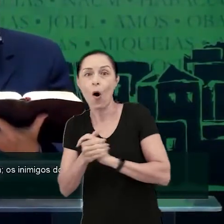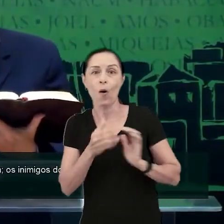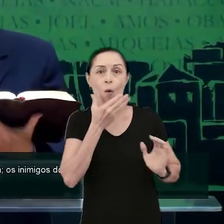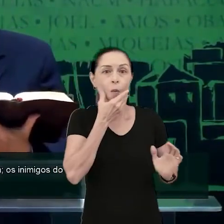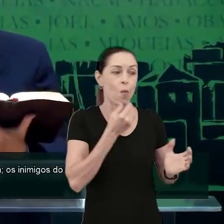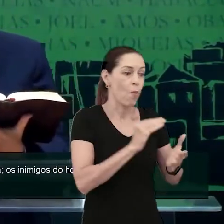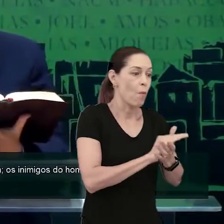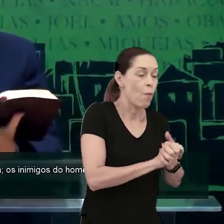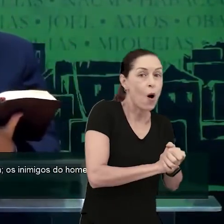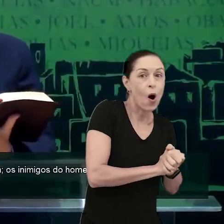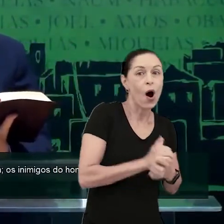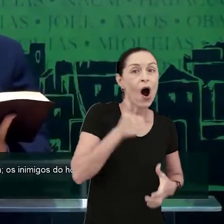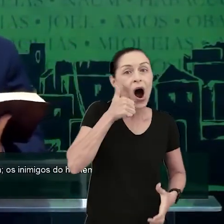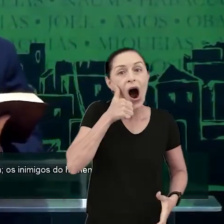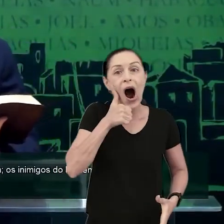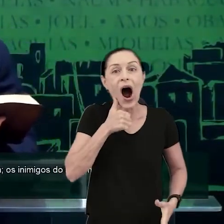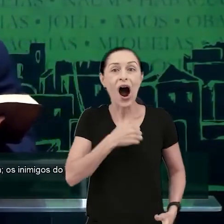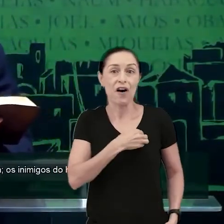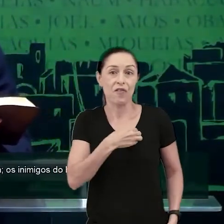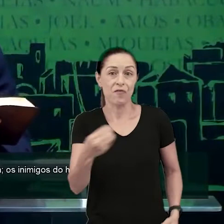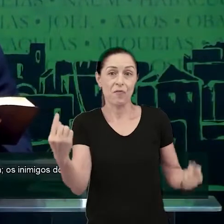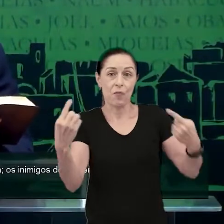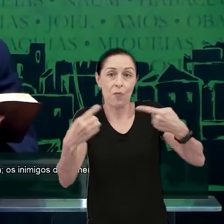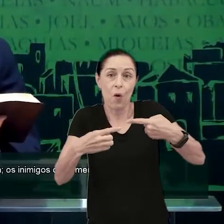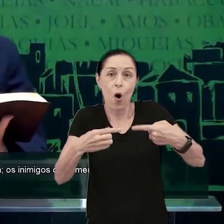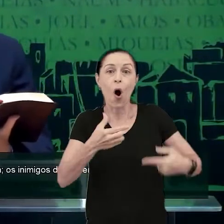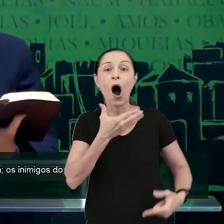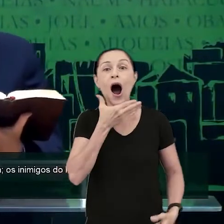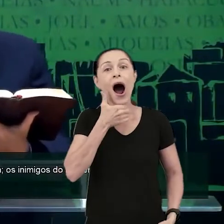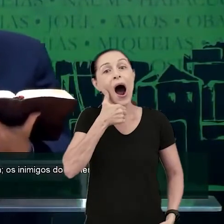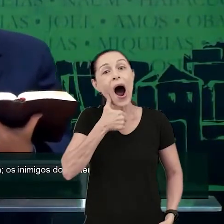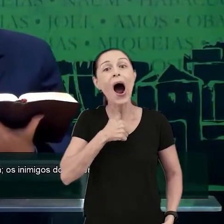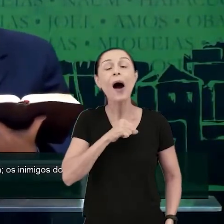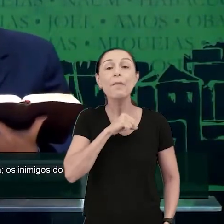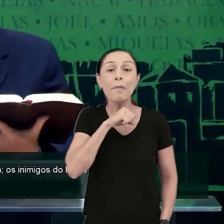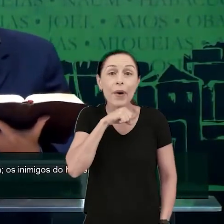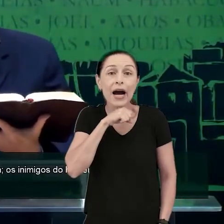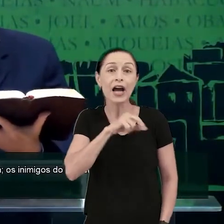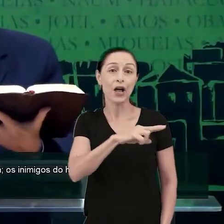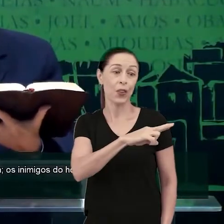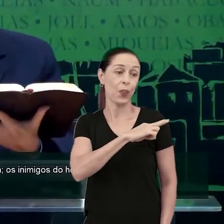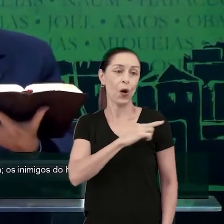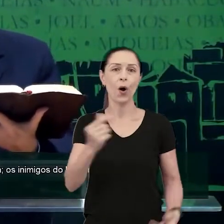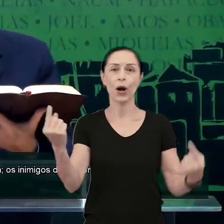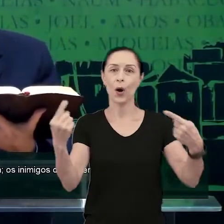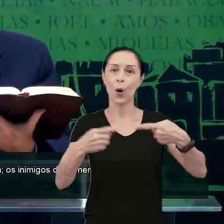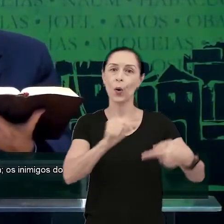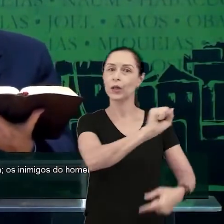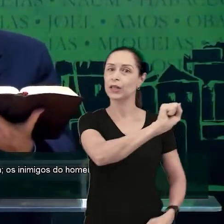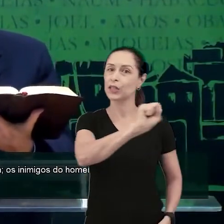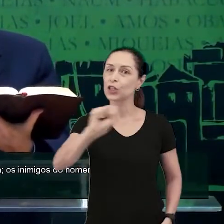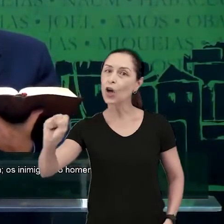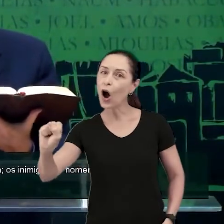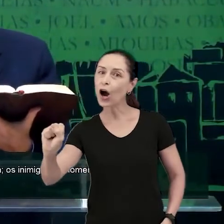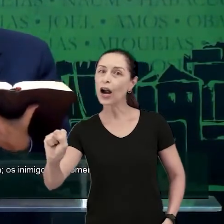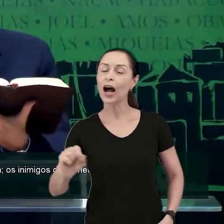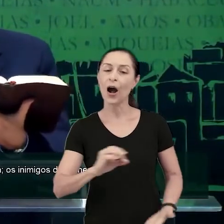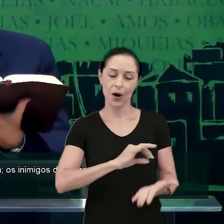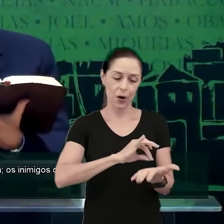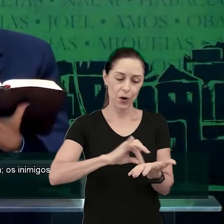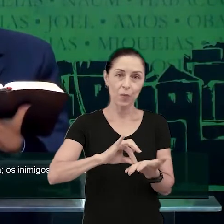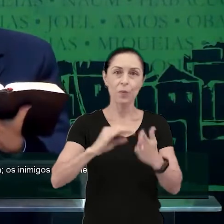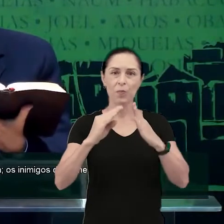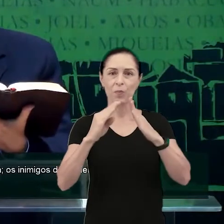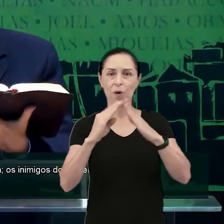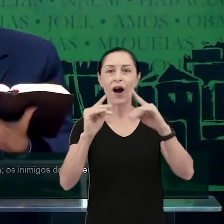levanta contra a mãe, a nora contra a sogra. Os inimigos do homem são os de sua própria casa.